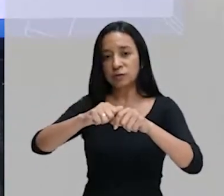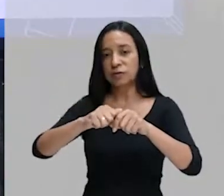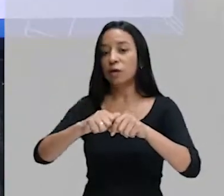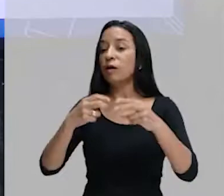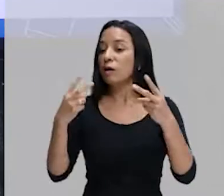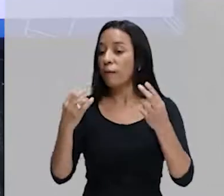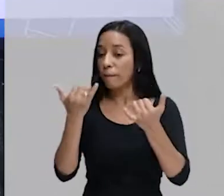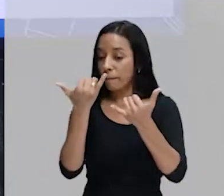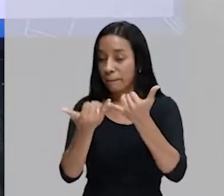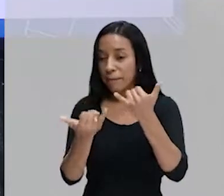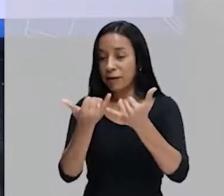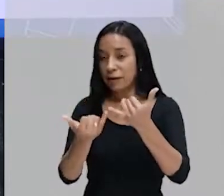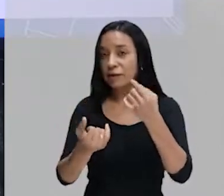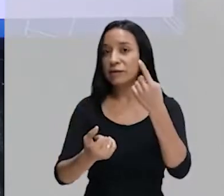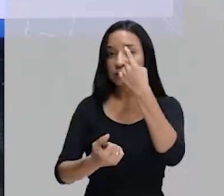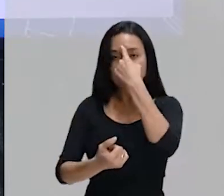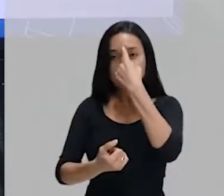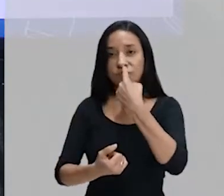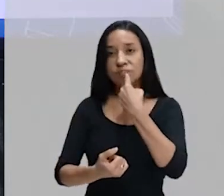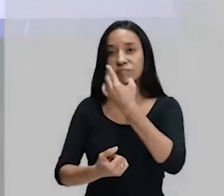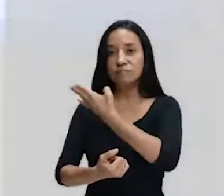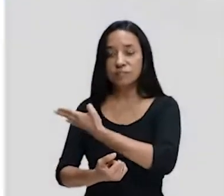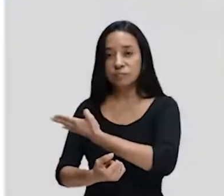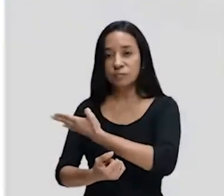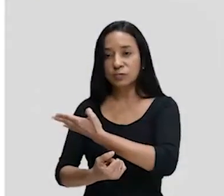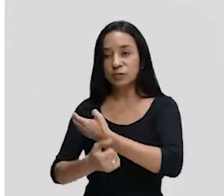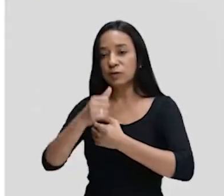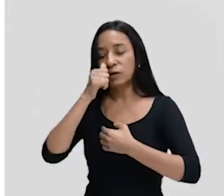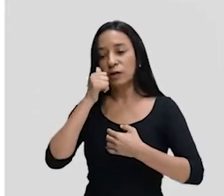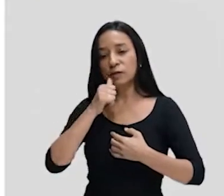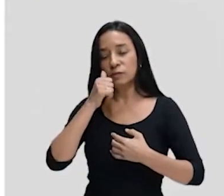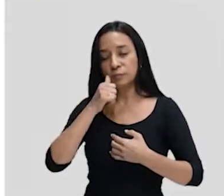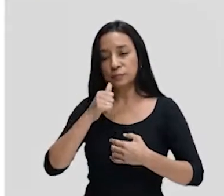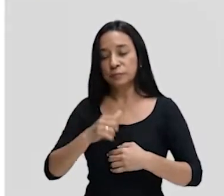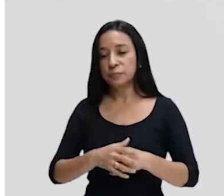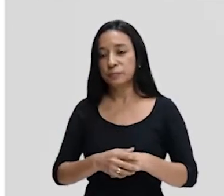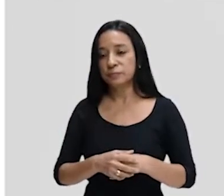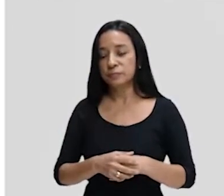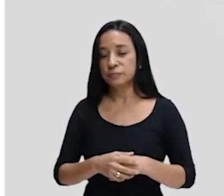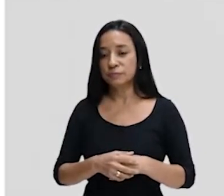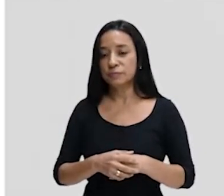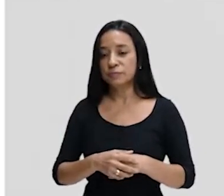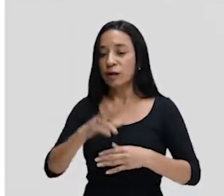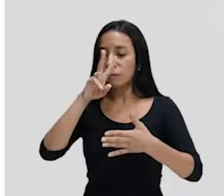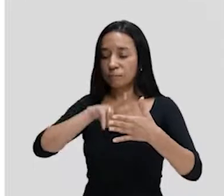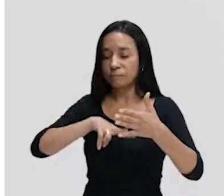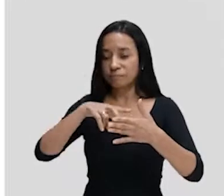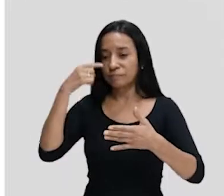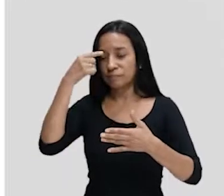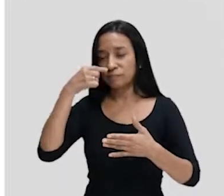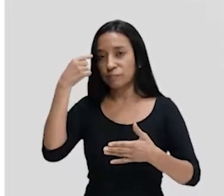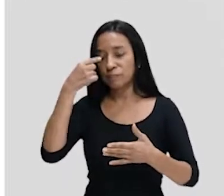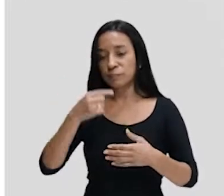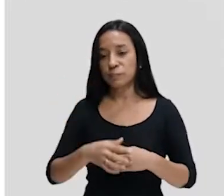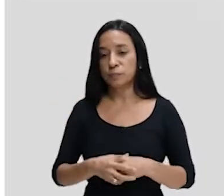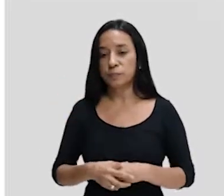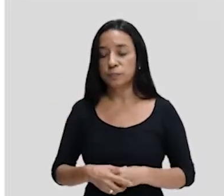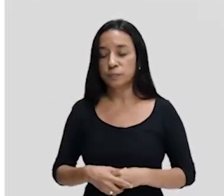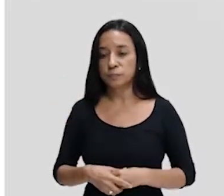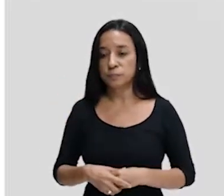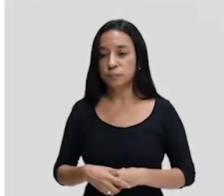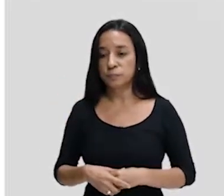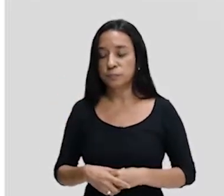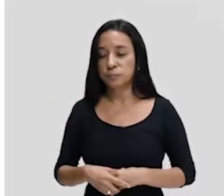um artesanato de cerâmica, tá? Então, as mulheres indígenas de las comunidades de Tunibamba